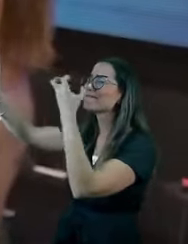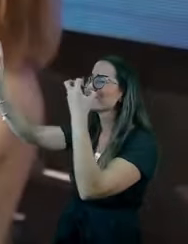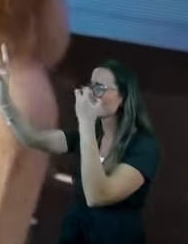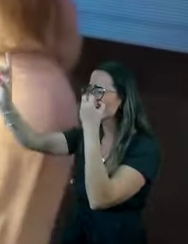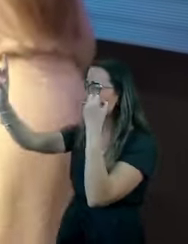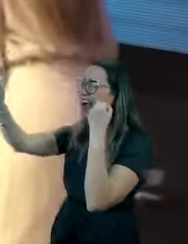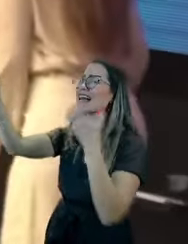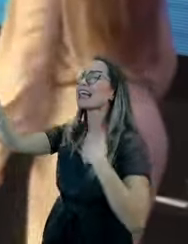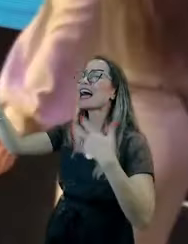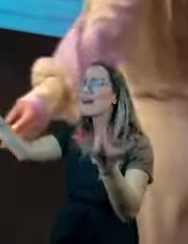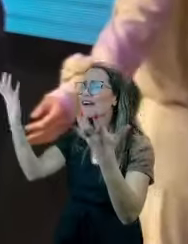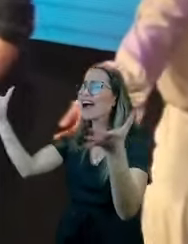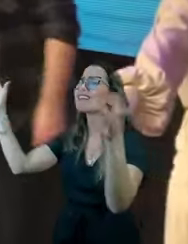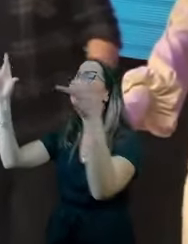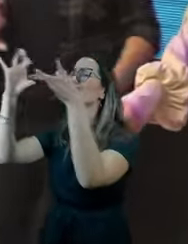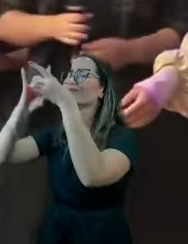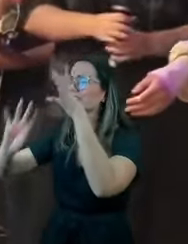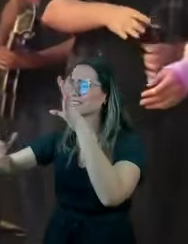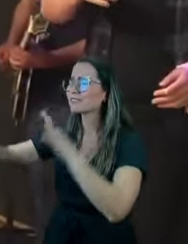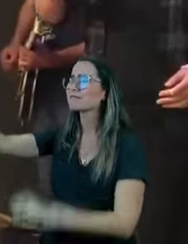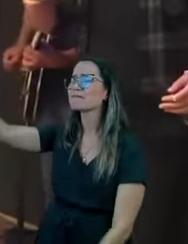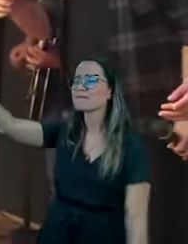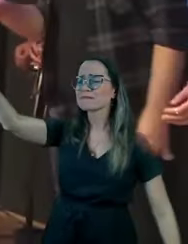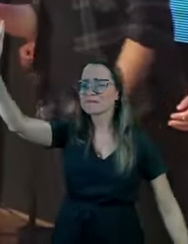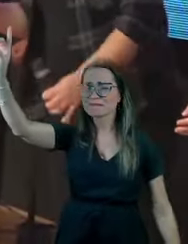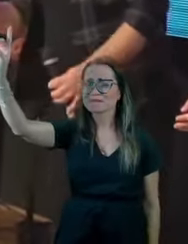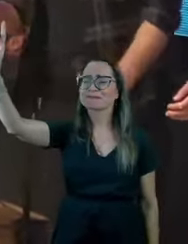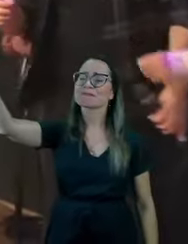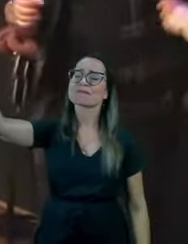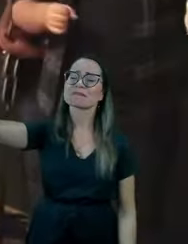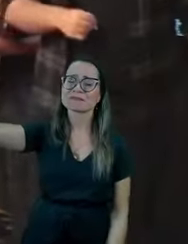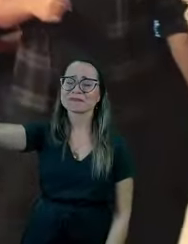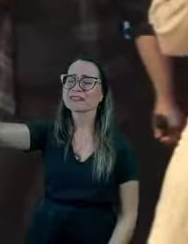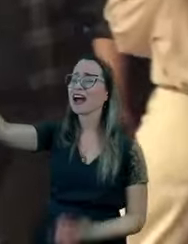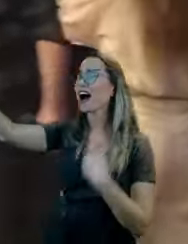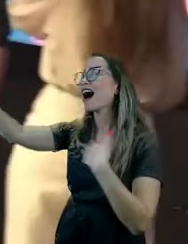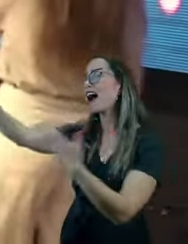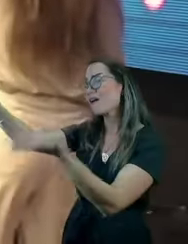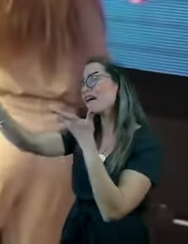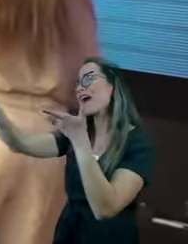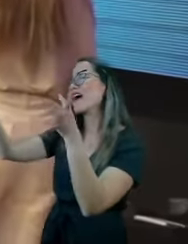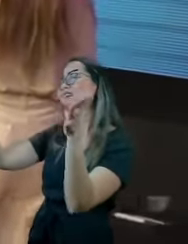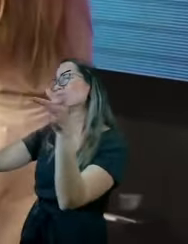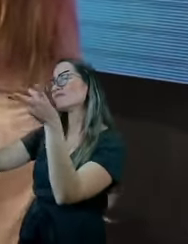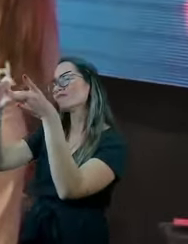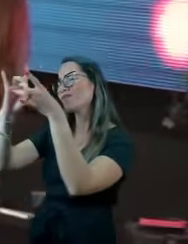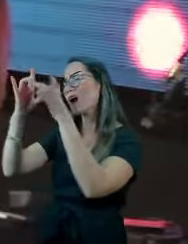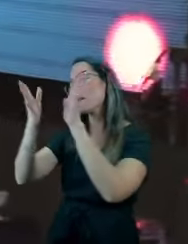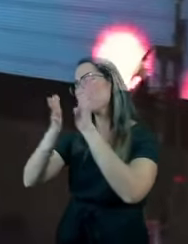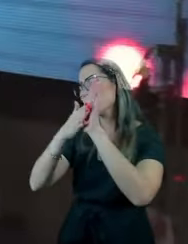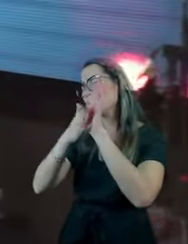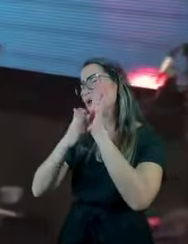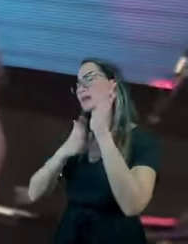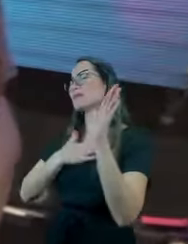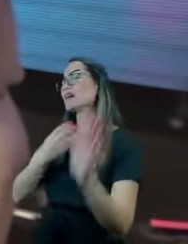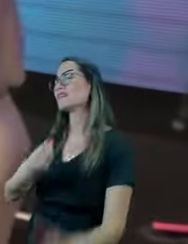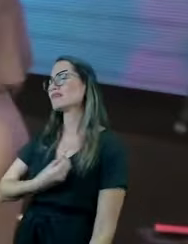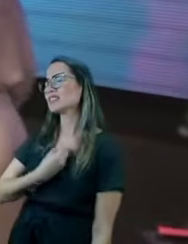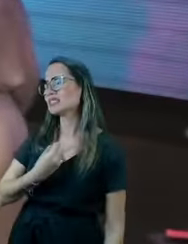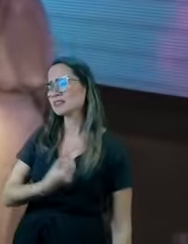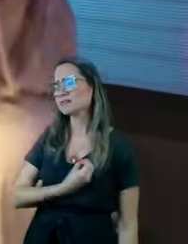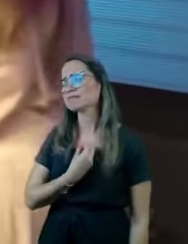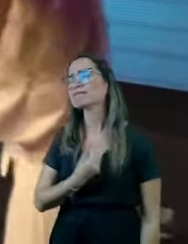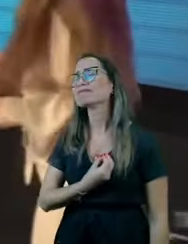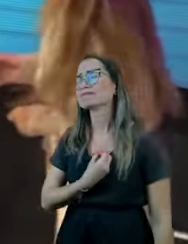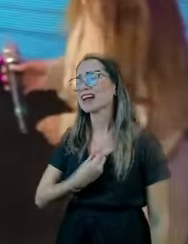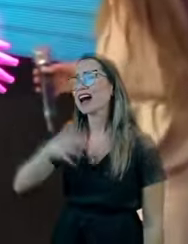aliança comigo. Diga assim: faz uma aliança comigo aqui nessa noite, Espírito Santo. Faz